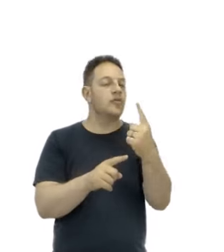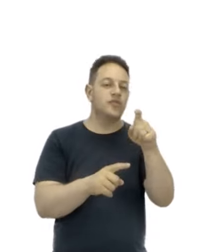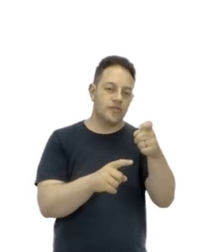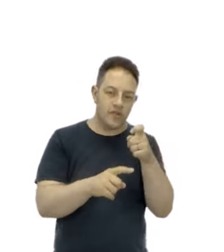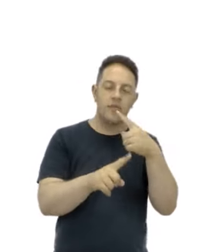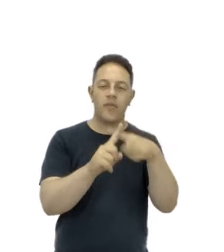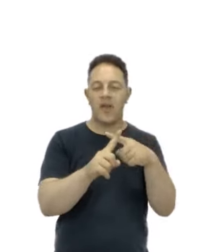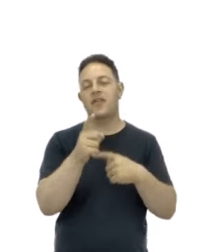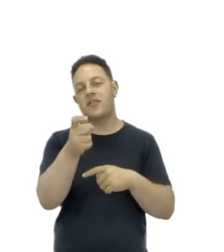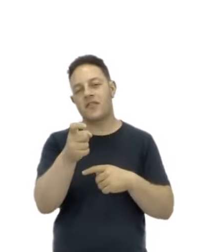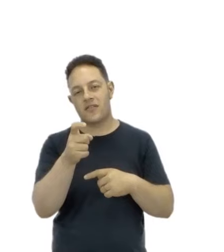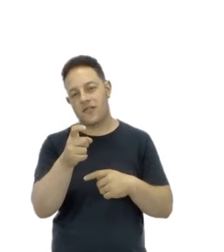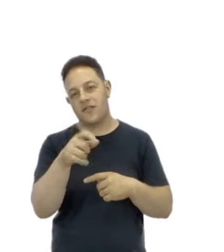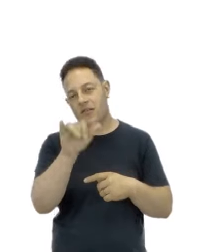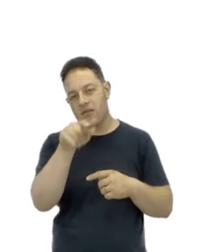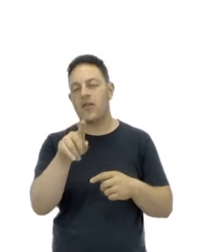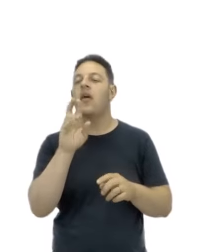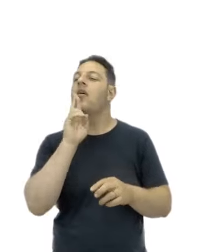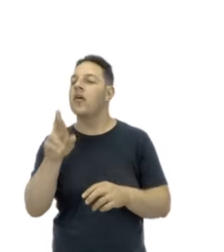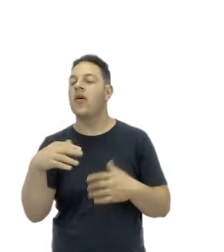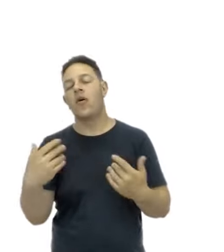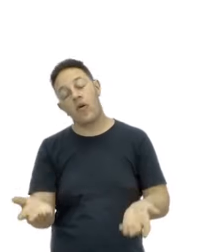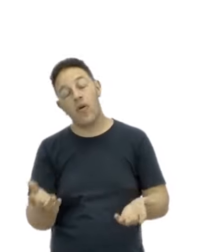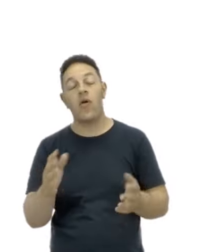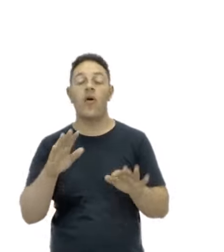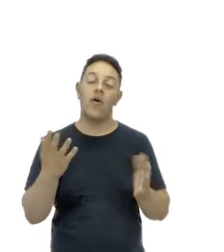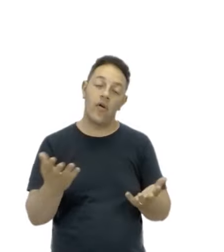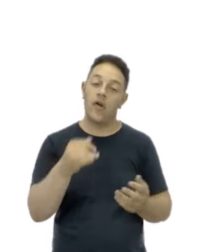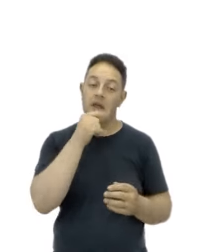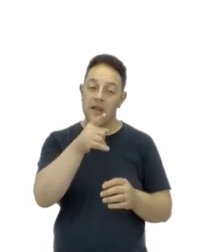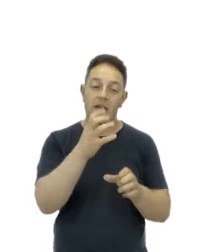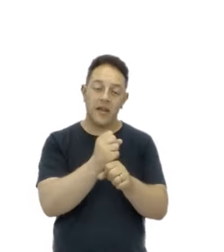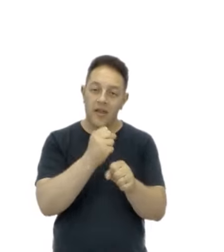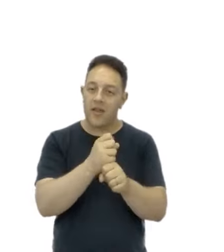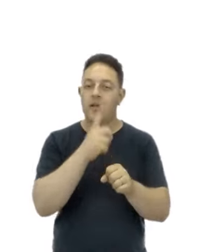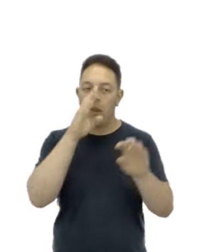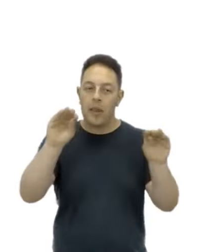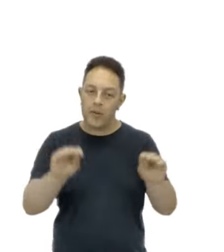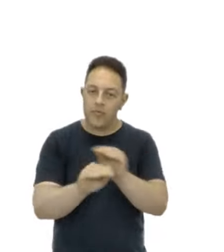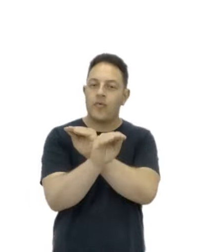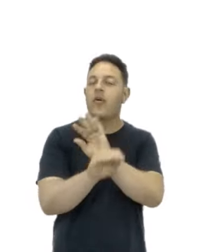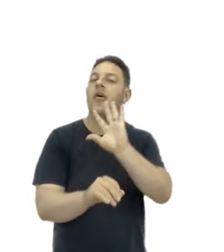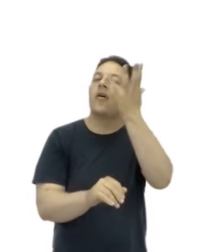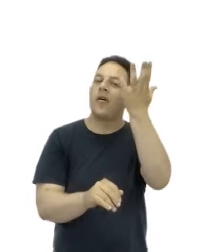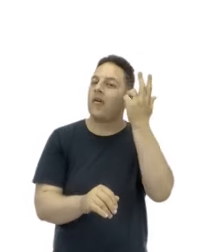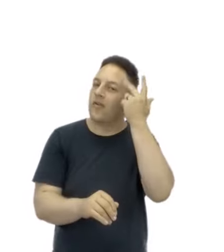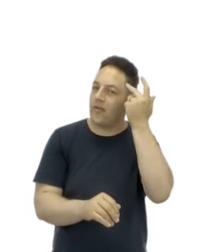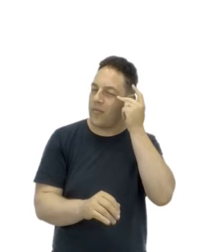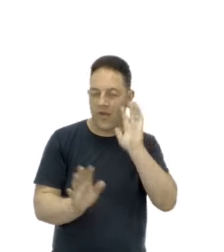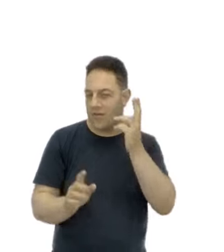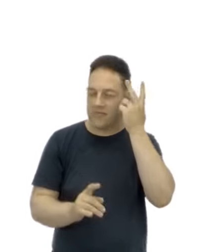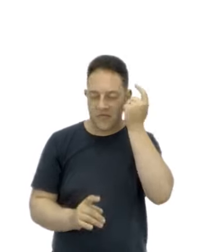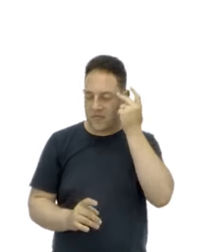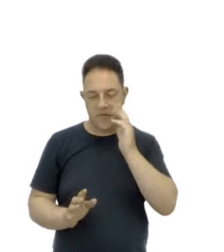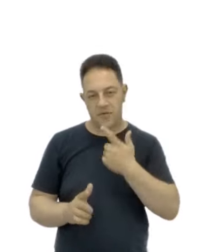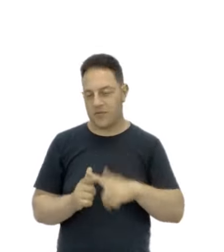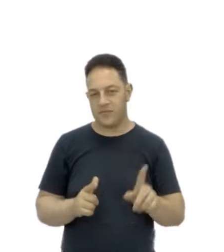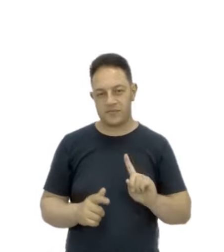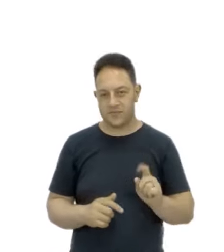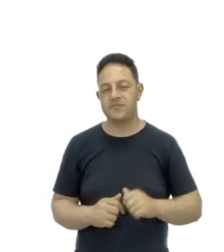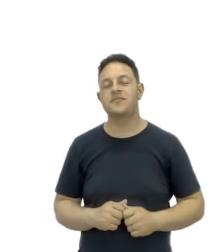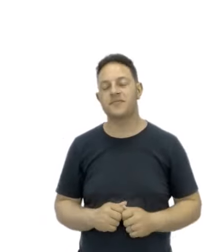aí a descoberta, ou quando esse dado para ser descoberto está antes do sinal de igual. Vamos pensar